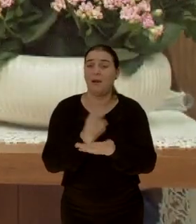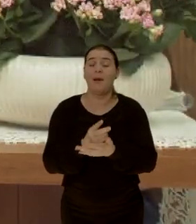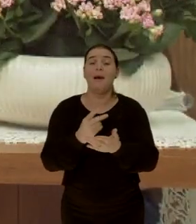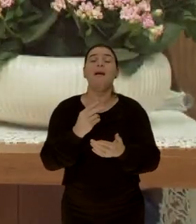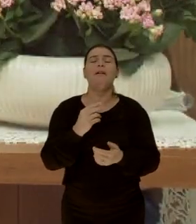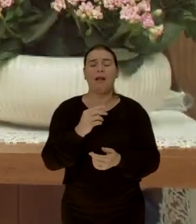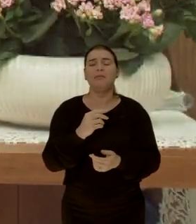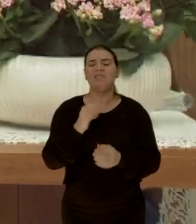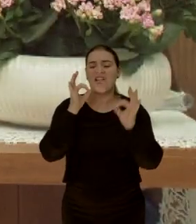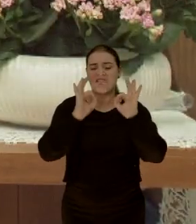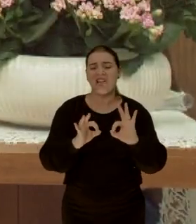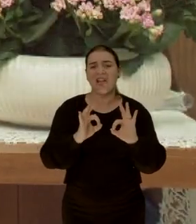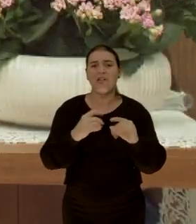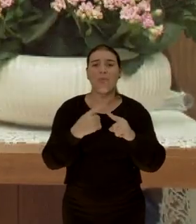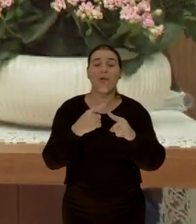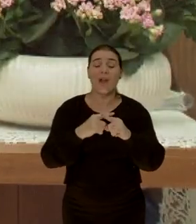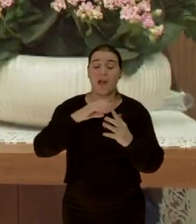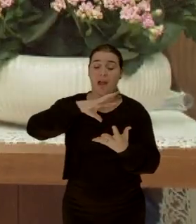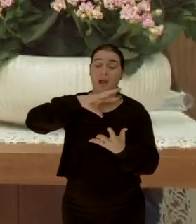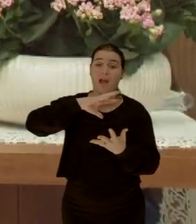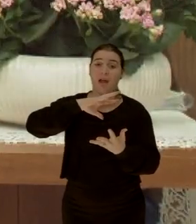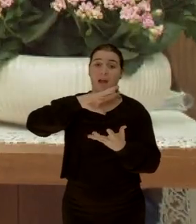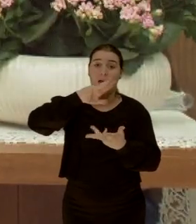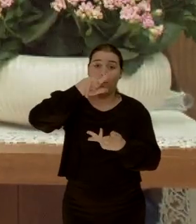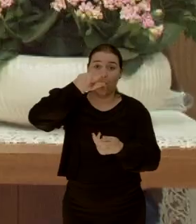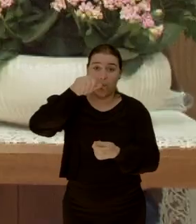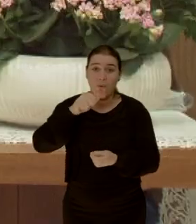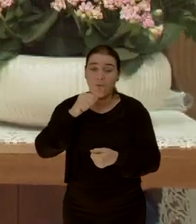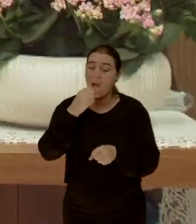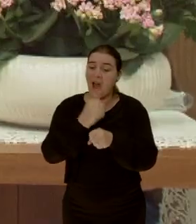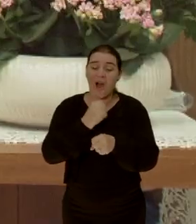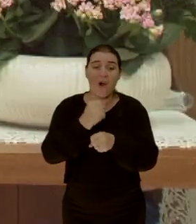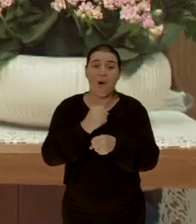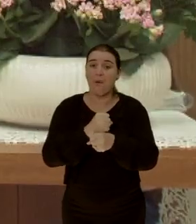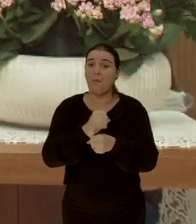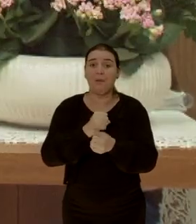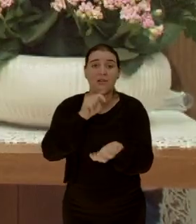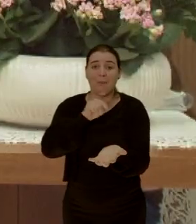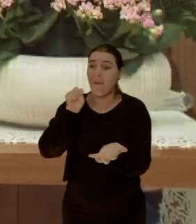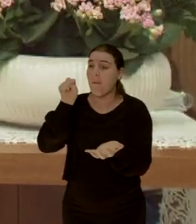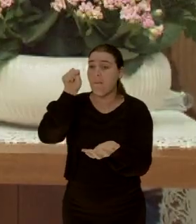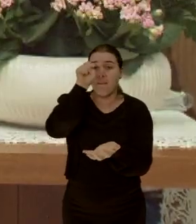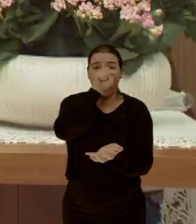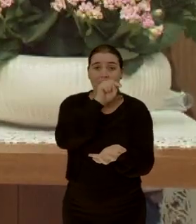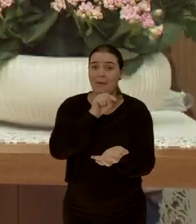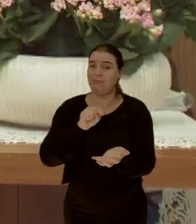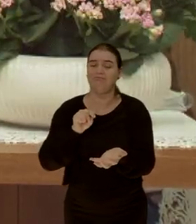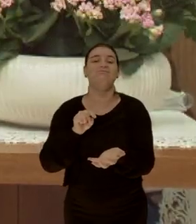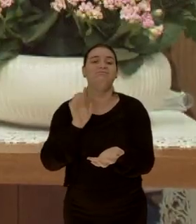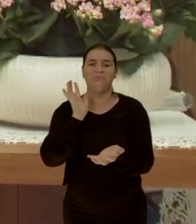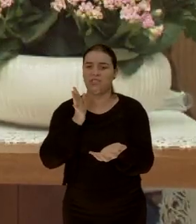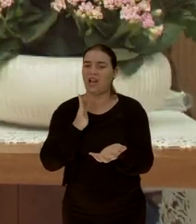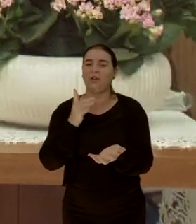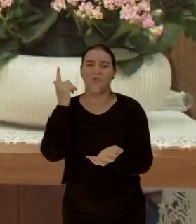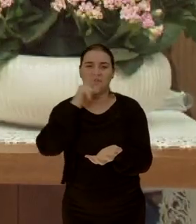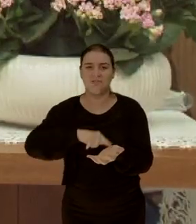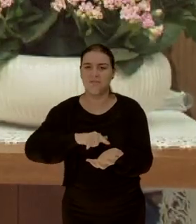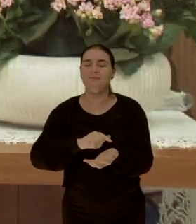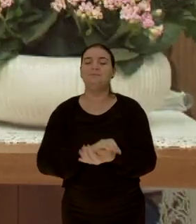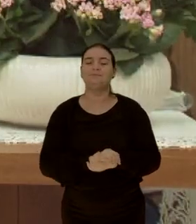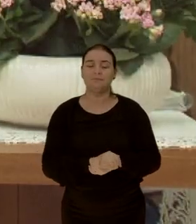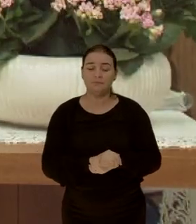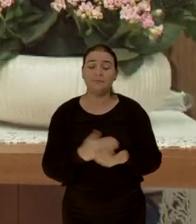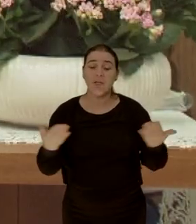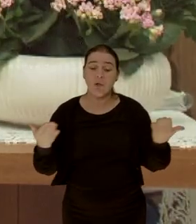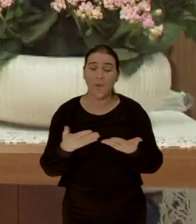Espírito, ela atingiu. E essa palavra que eu trago para as irmãs aqui, é para que elas tragam